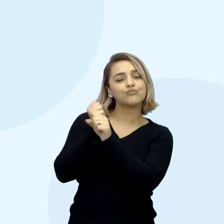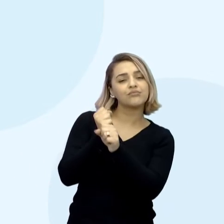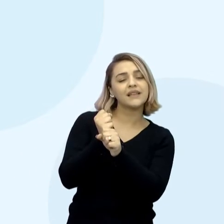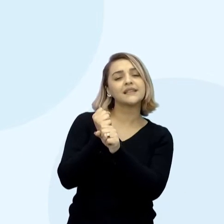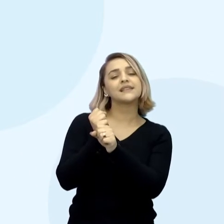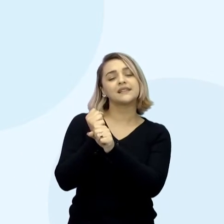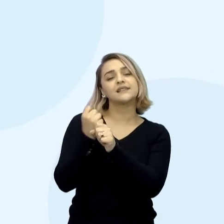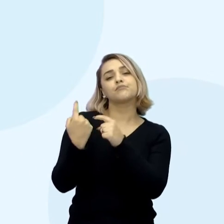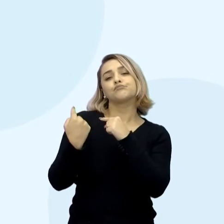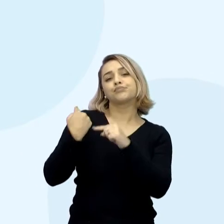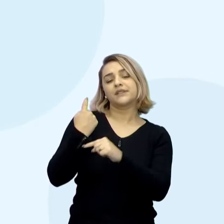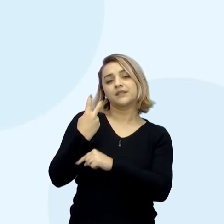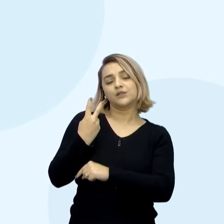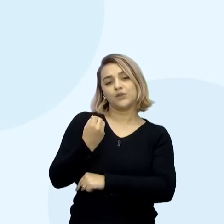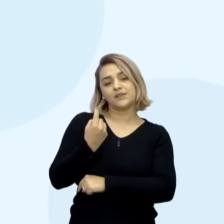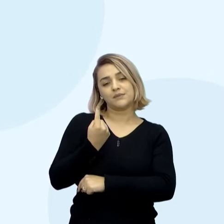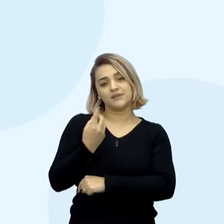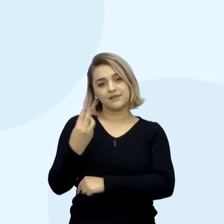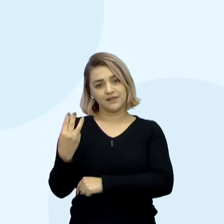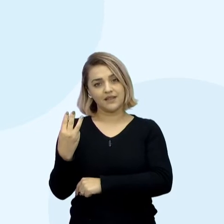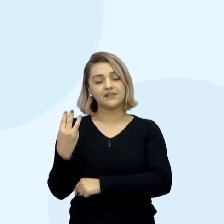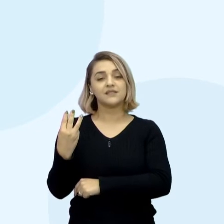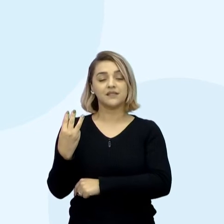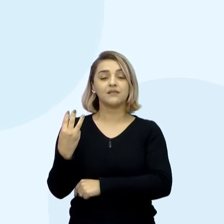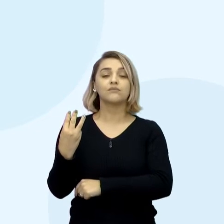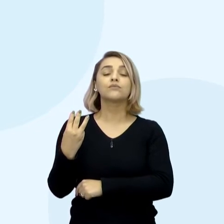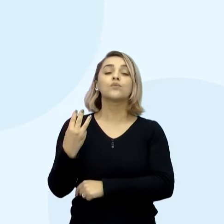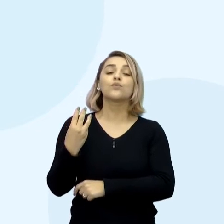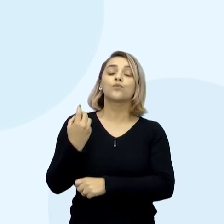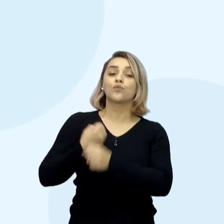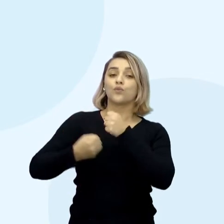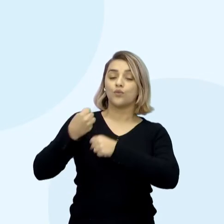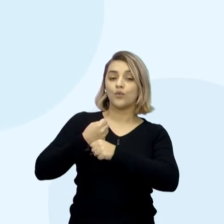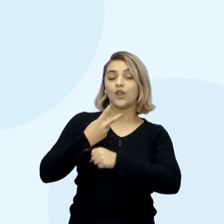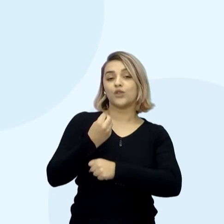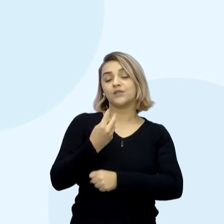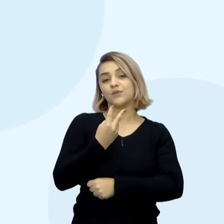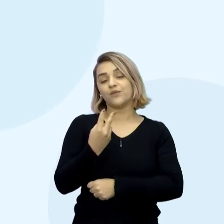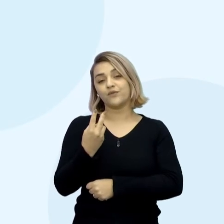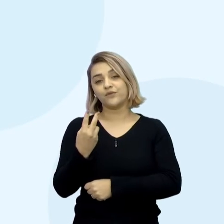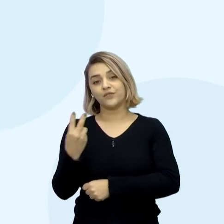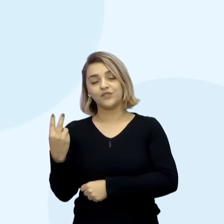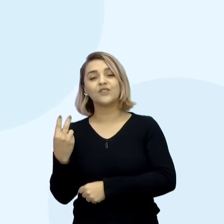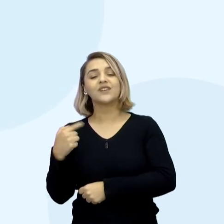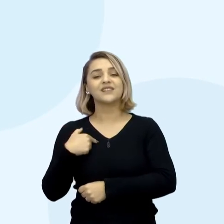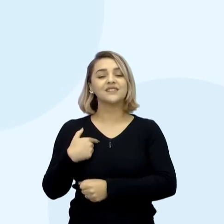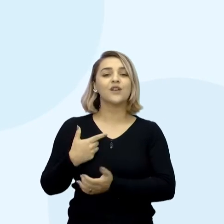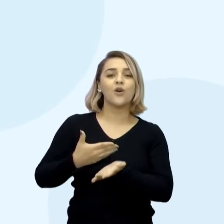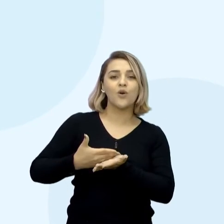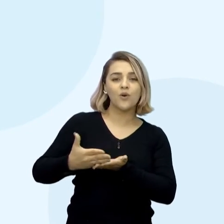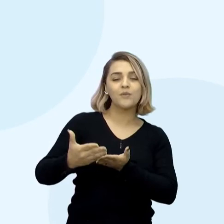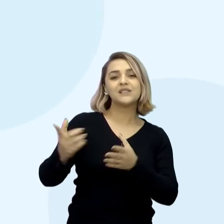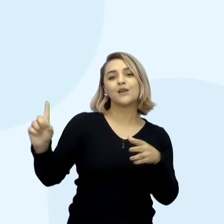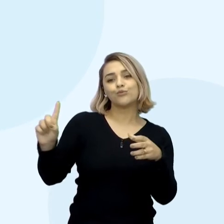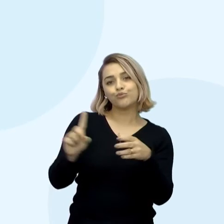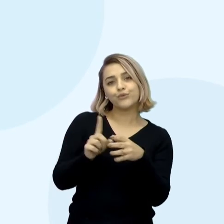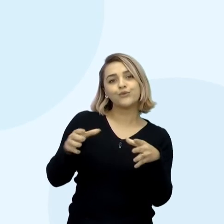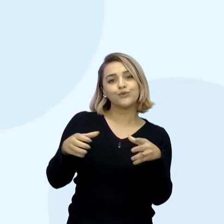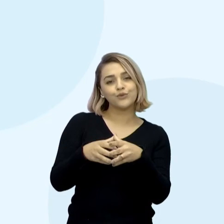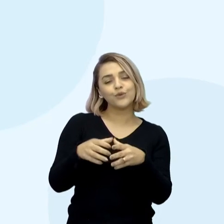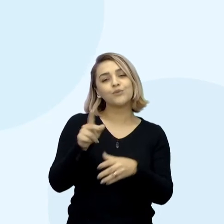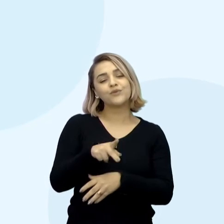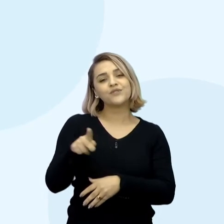Em 2022, entrei para a equipe de professores do Centro de Mídias. Vamos para a nossa